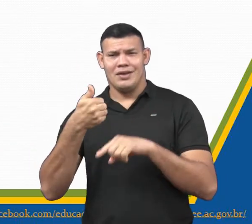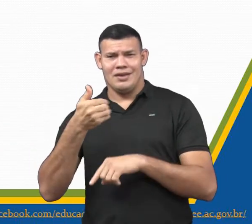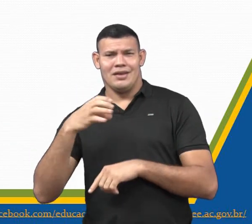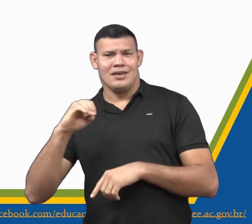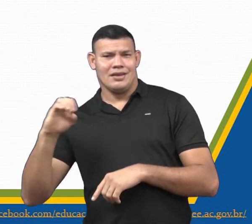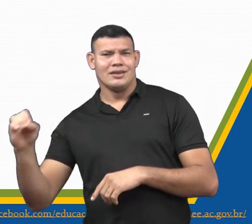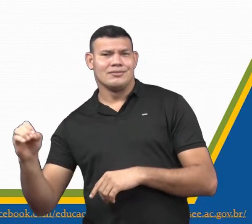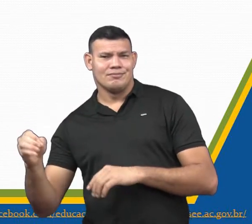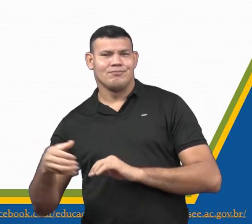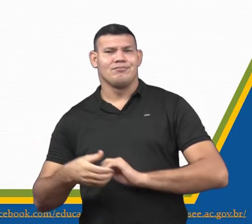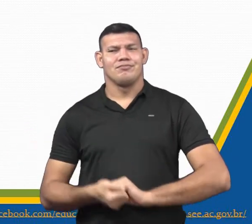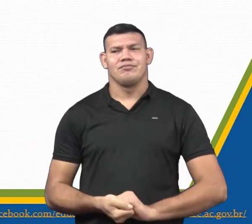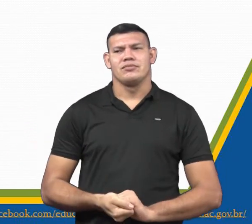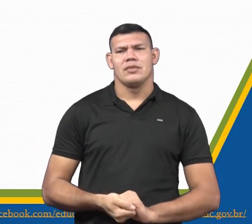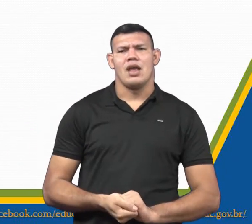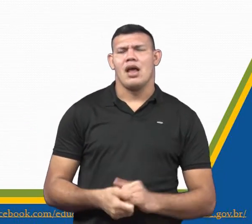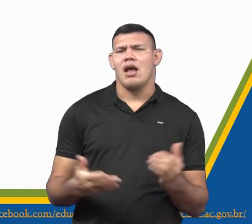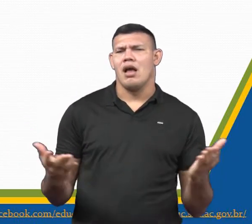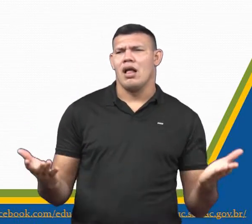leio